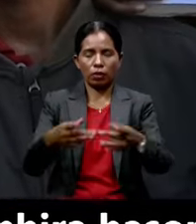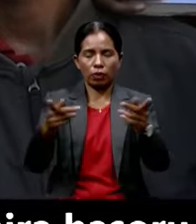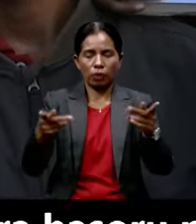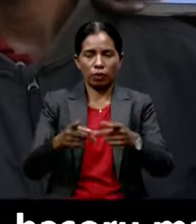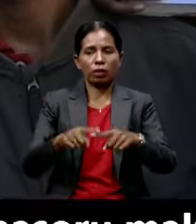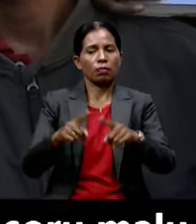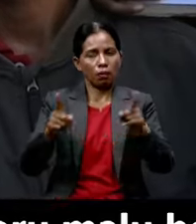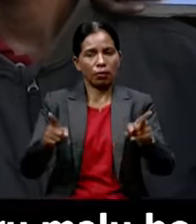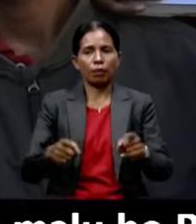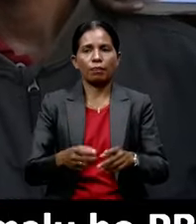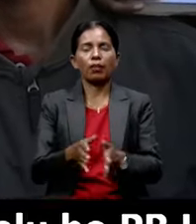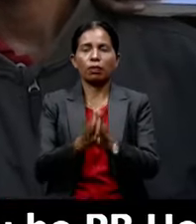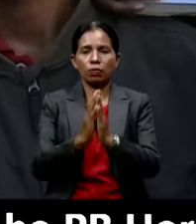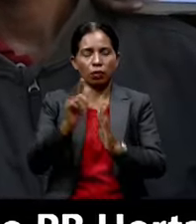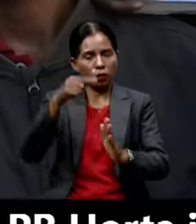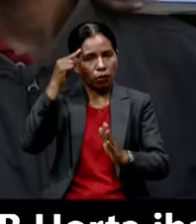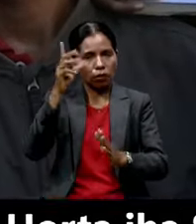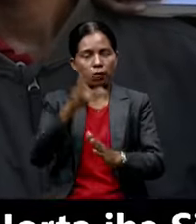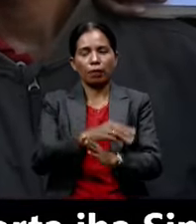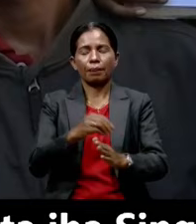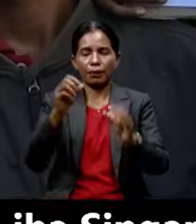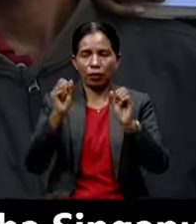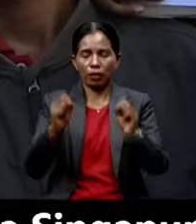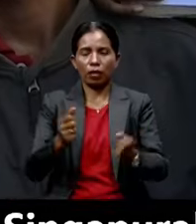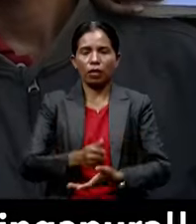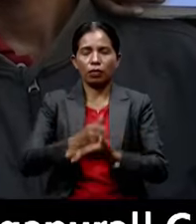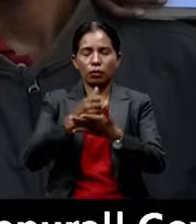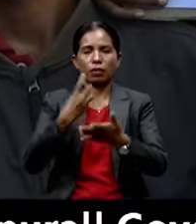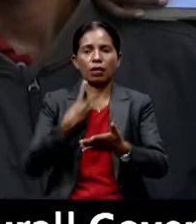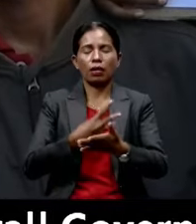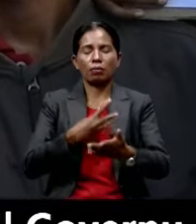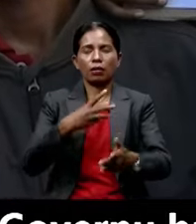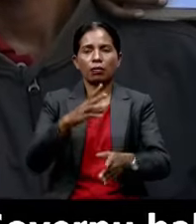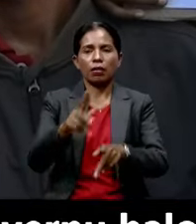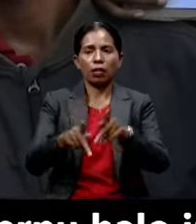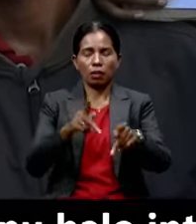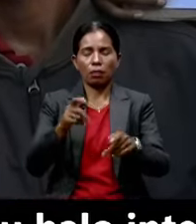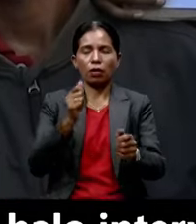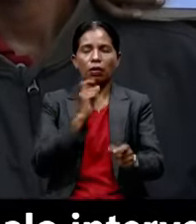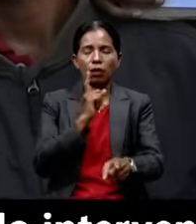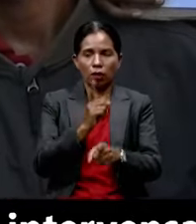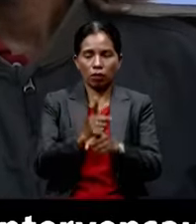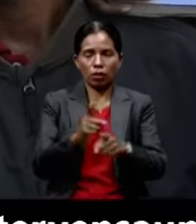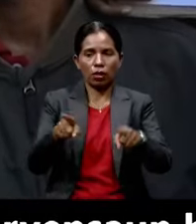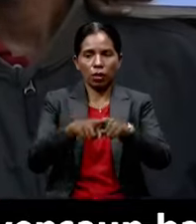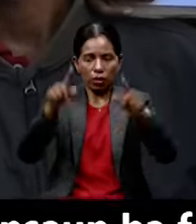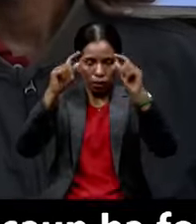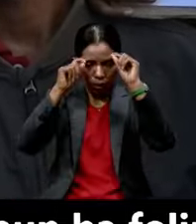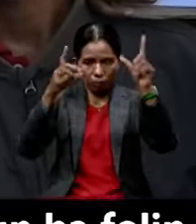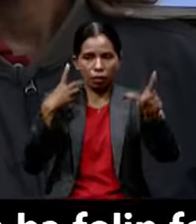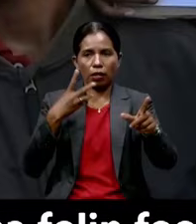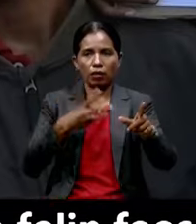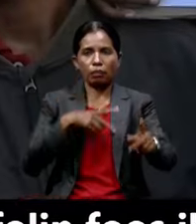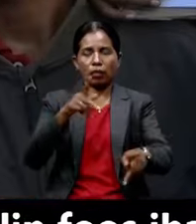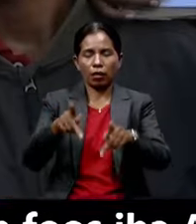ve, pusu governo atu trata ami comunidade afetado ho digno no dar timoruan. Ami